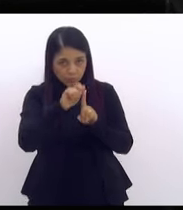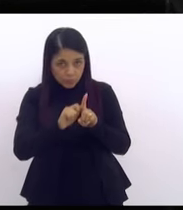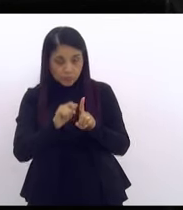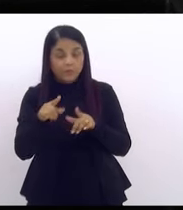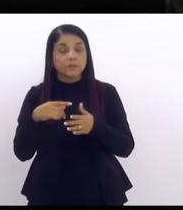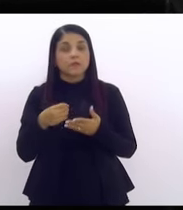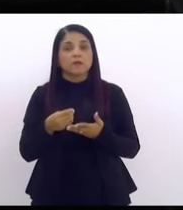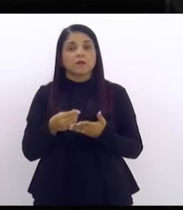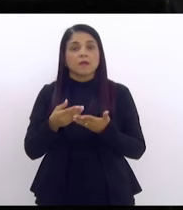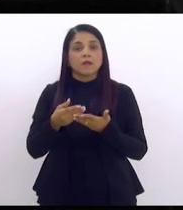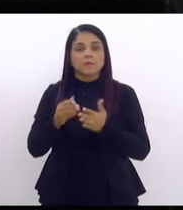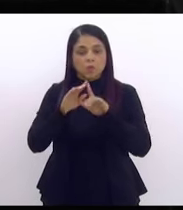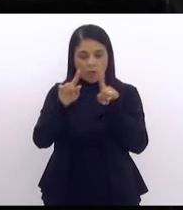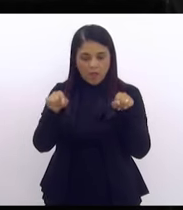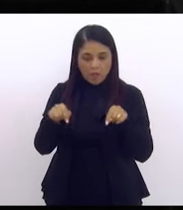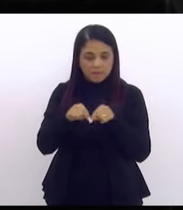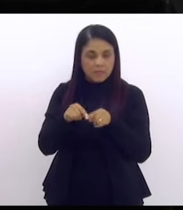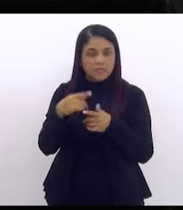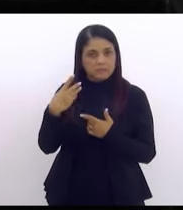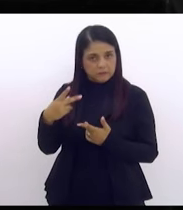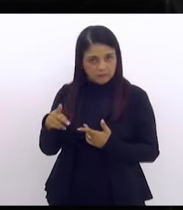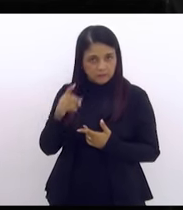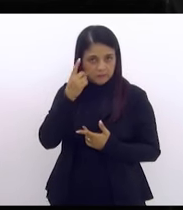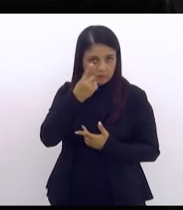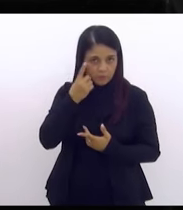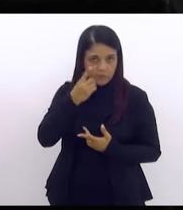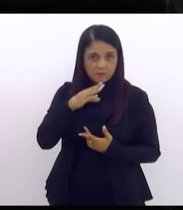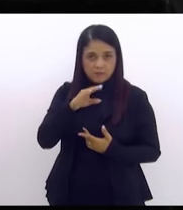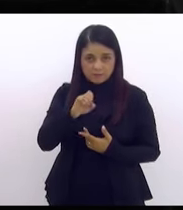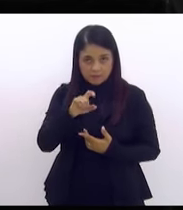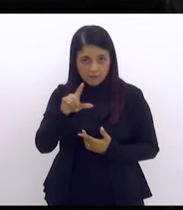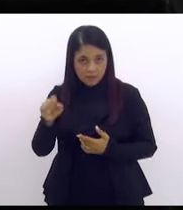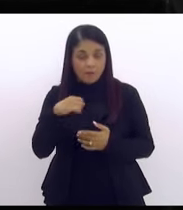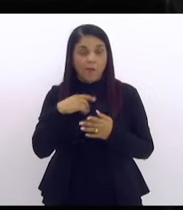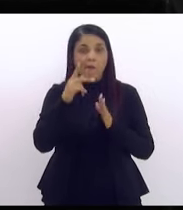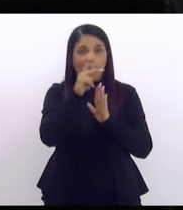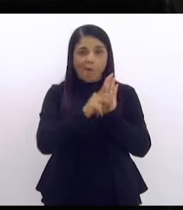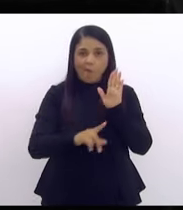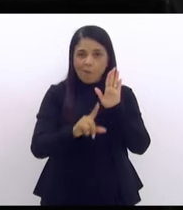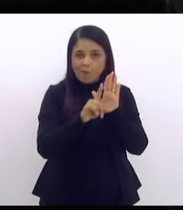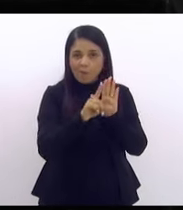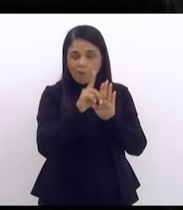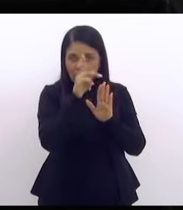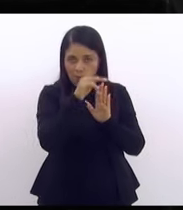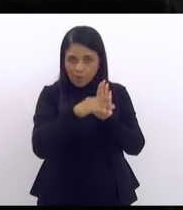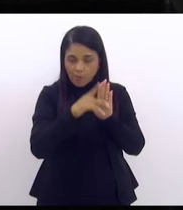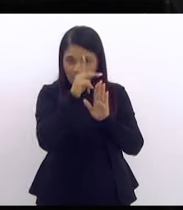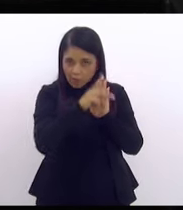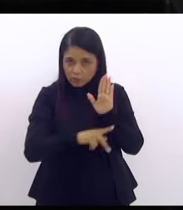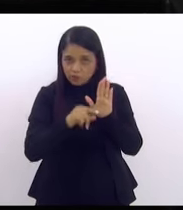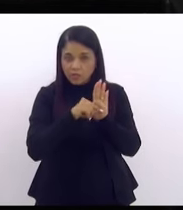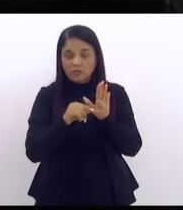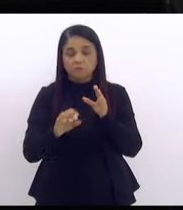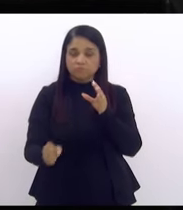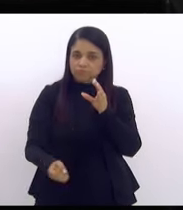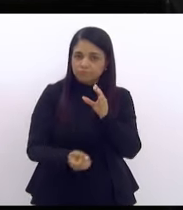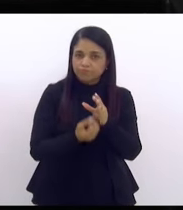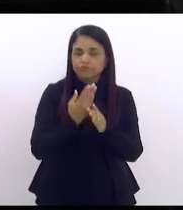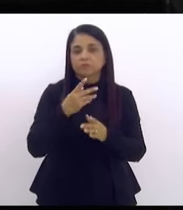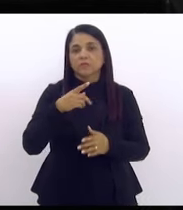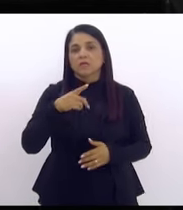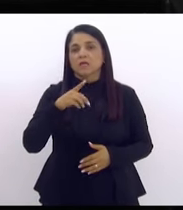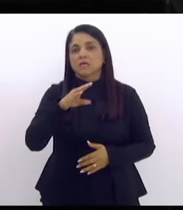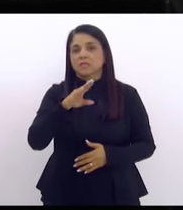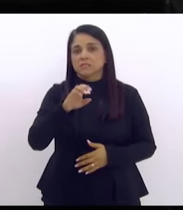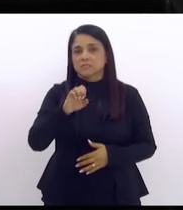gabinete de Vossa Excelência, informa-se que o projeto de implantação da tecnologia de Cell Broadcast